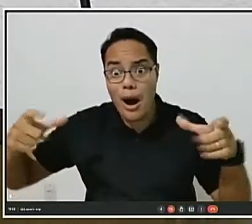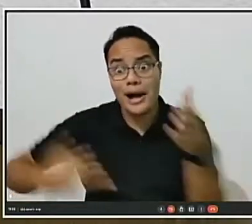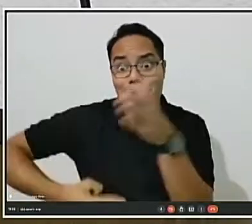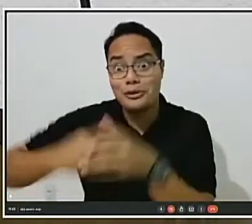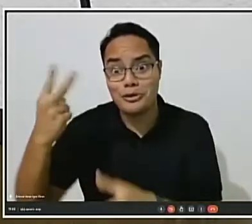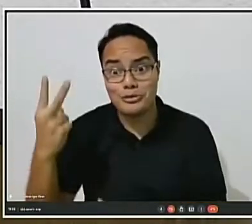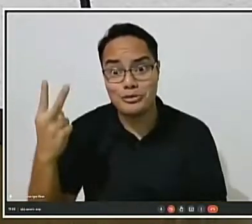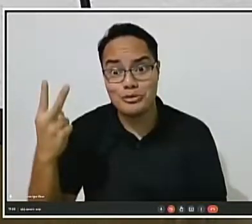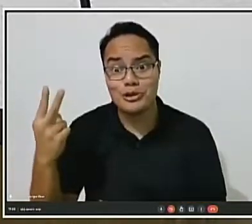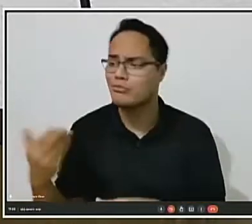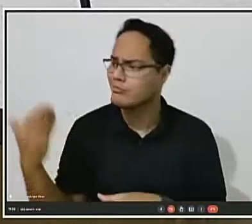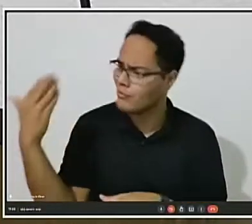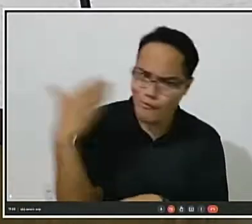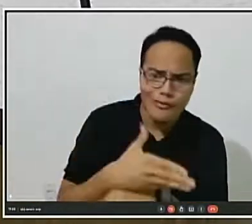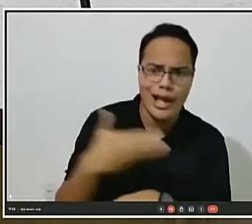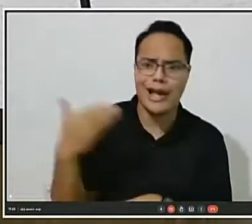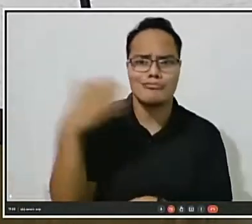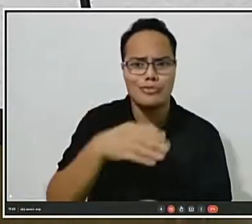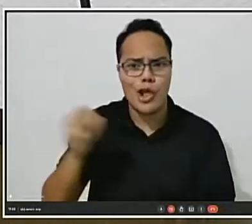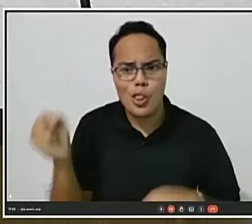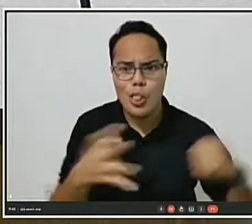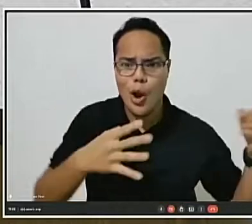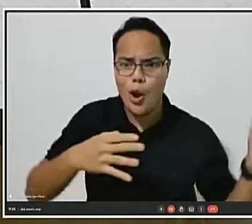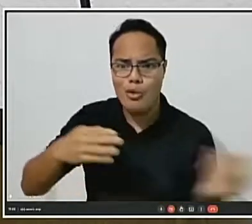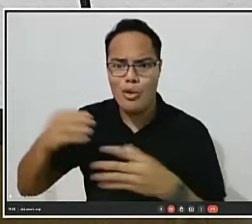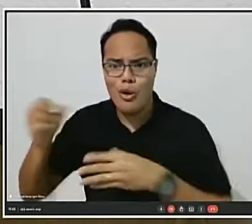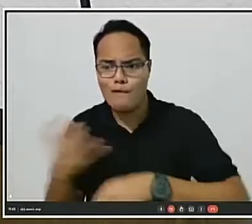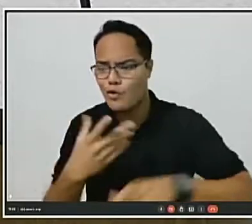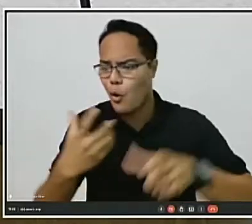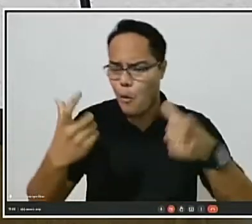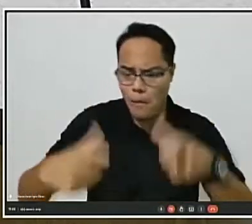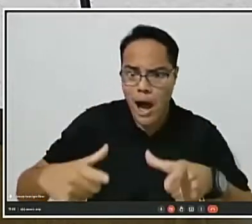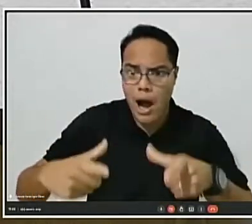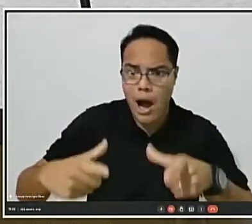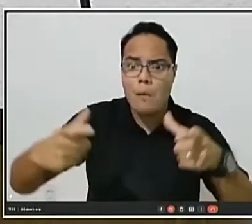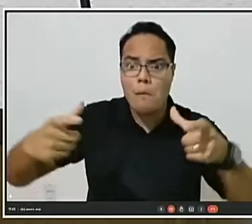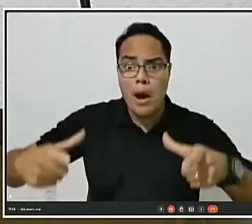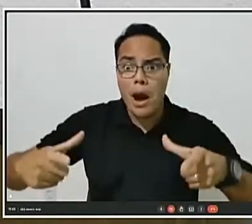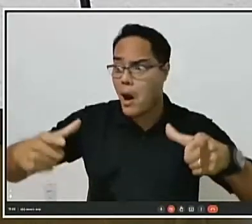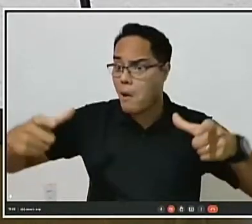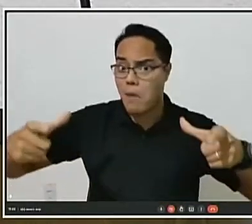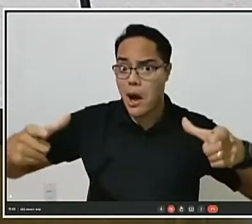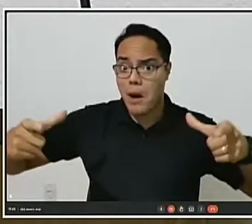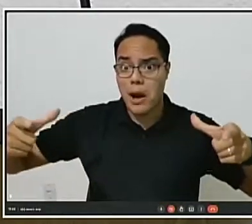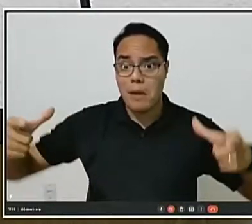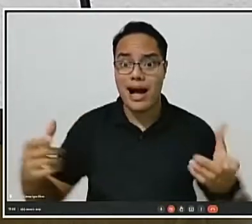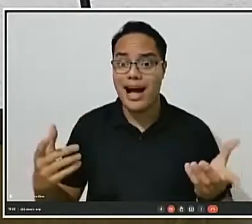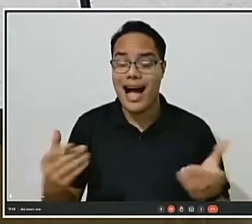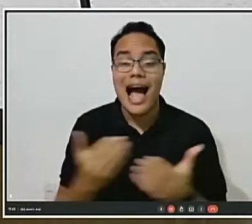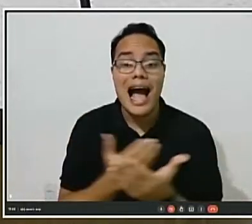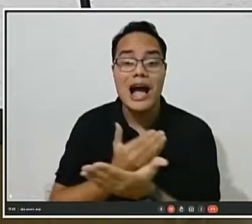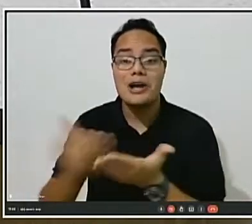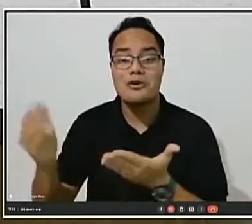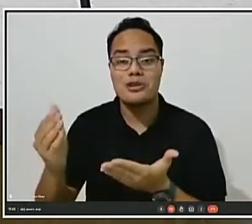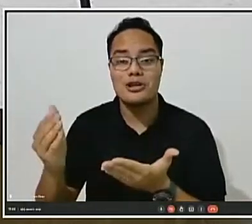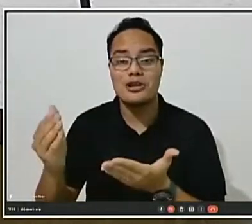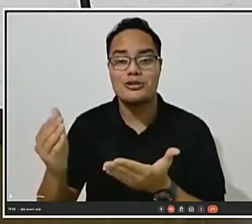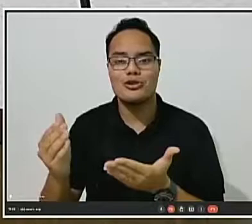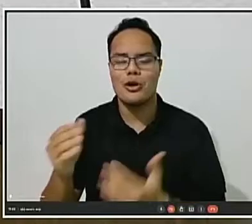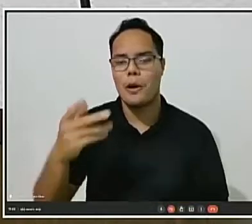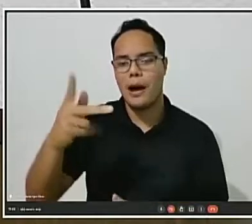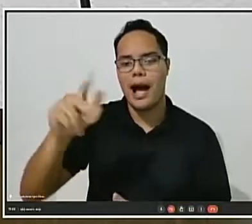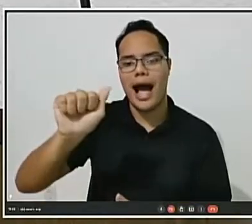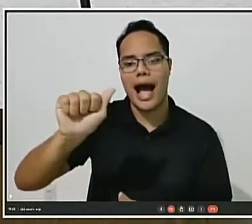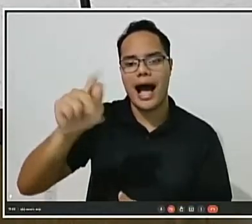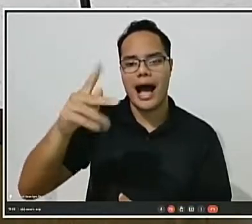Mess. E a cada encontro o grupo foi aumentando e os encontros passaram a ser em lugares públicos, como a PAI, Campo do Anchoco, Praça Peticionário, Pracinha